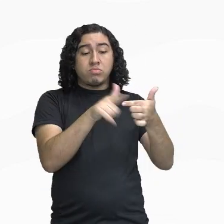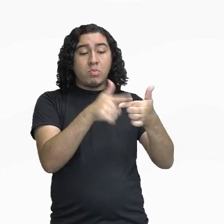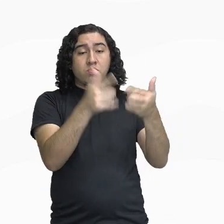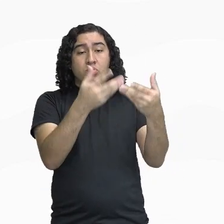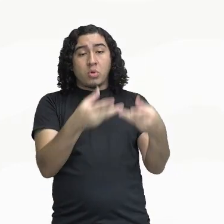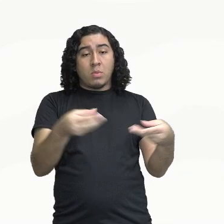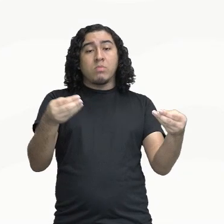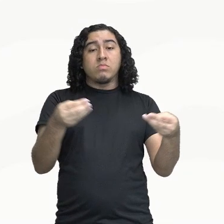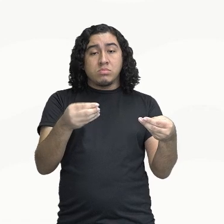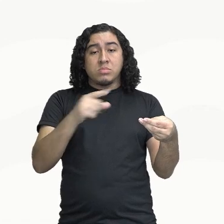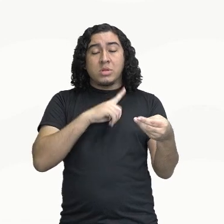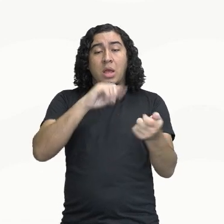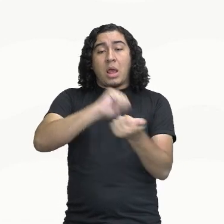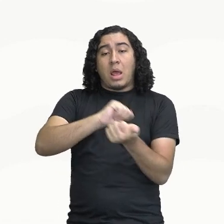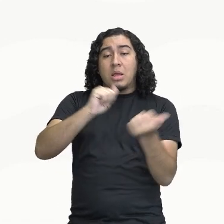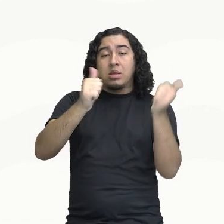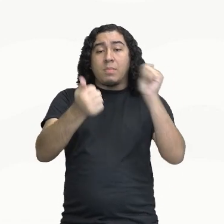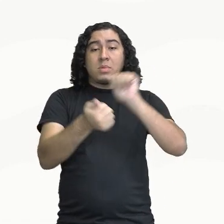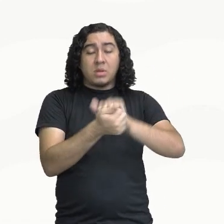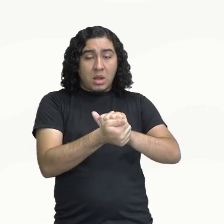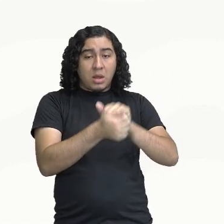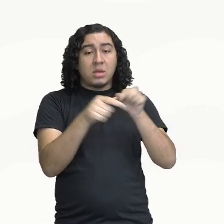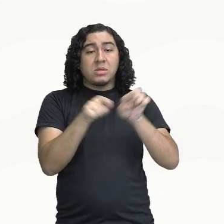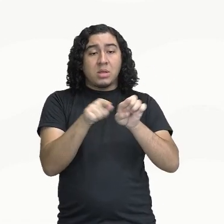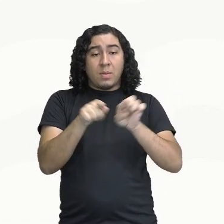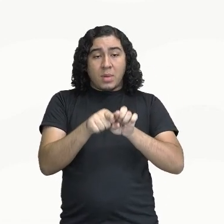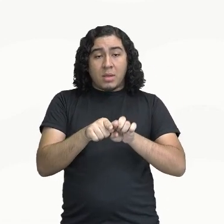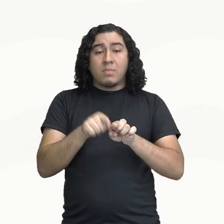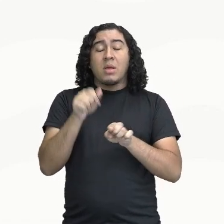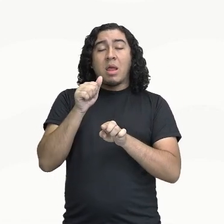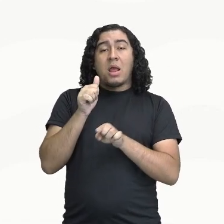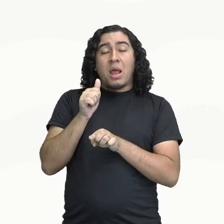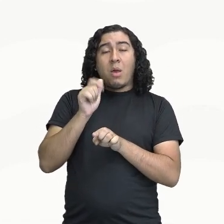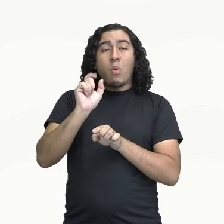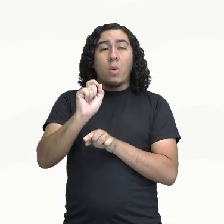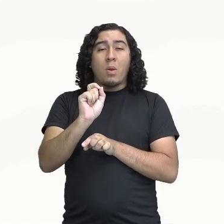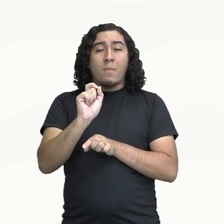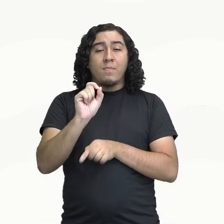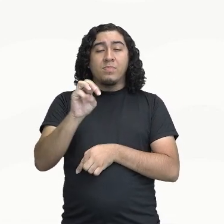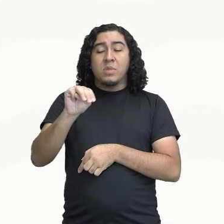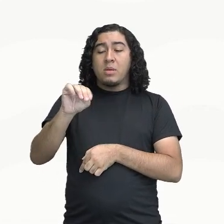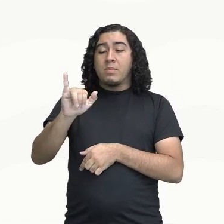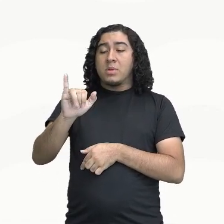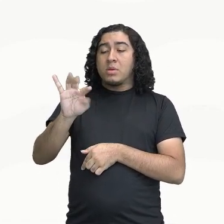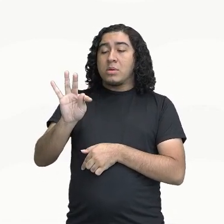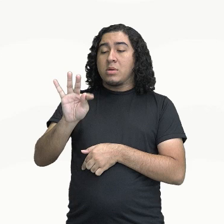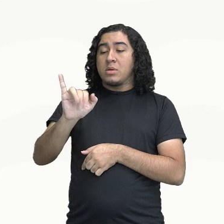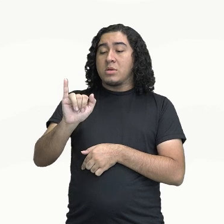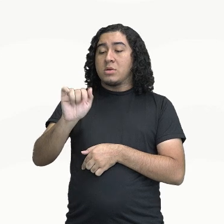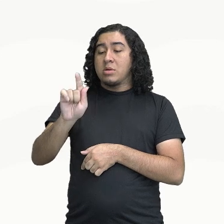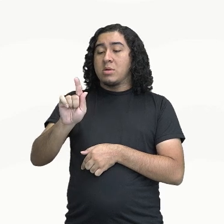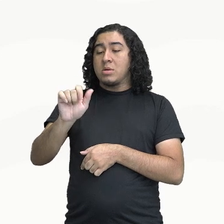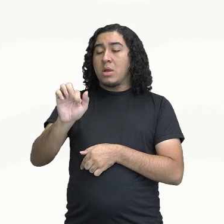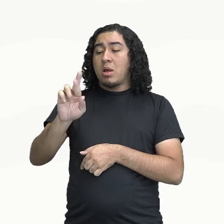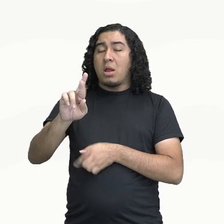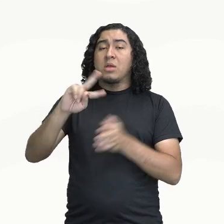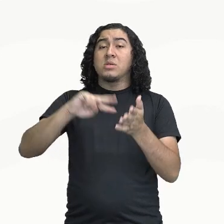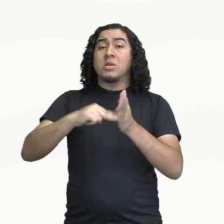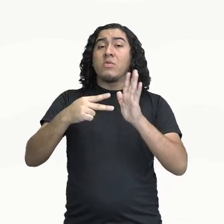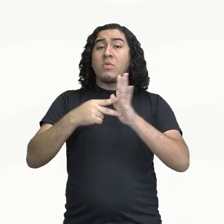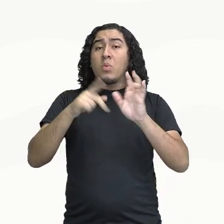soluções para adaptar e mitigar. O que é mitigar? Mitigar aqui está no sentido